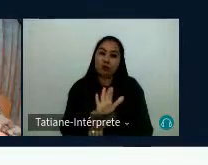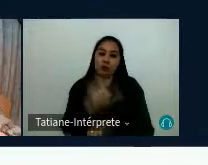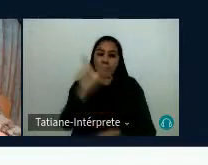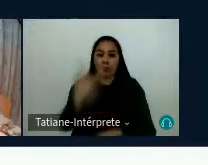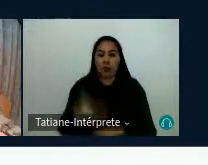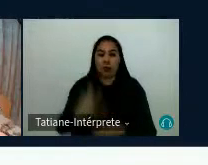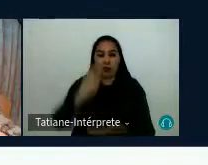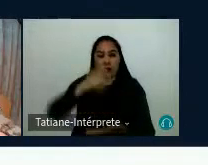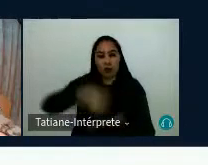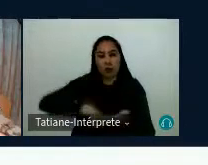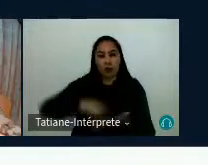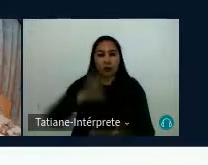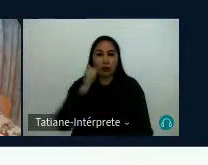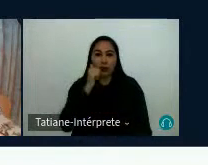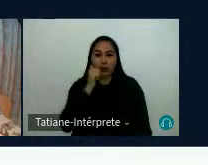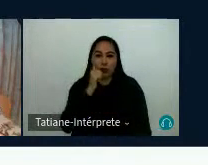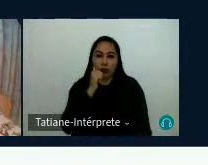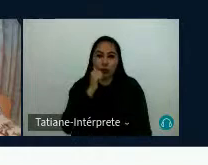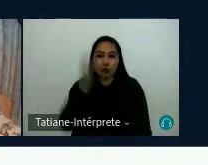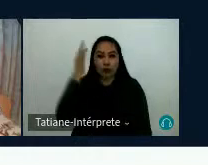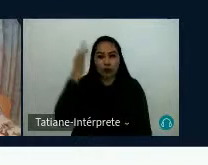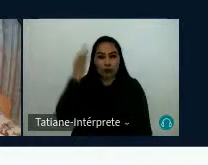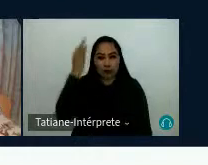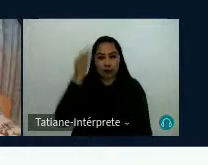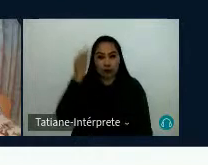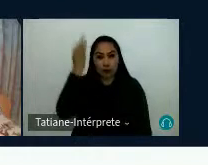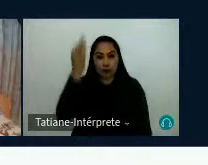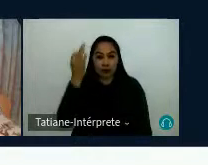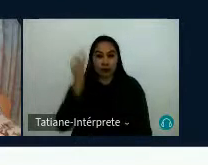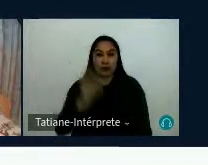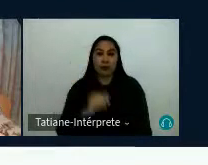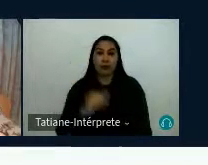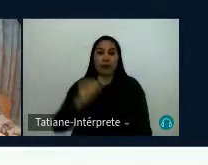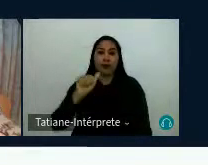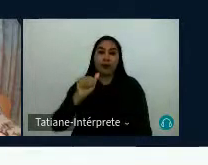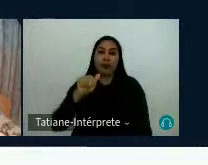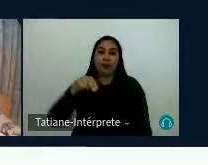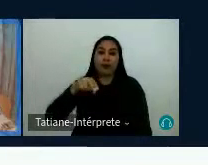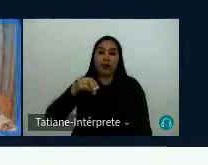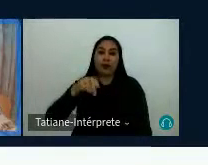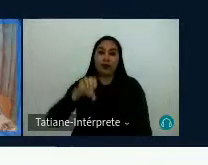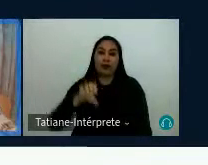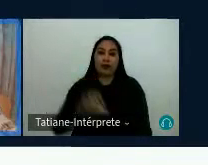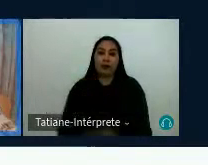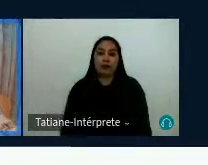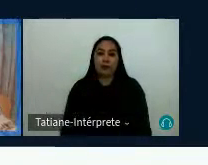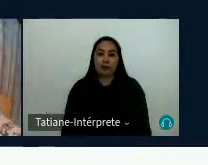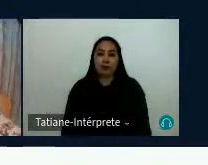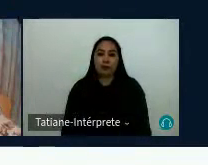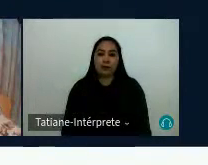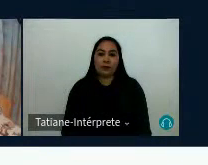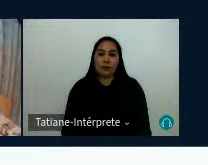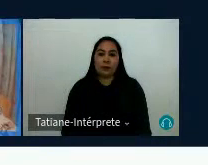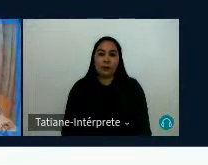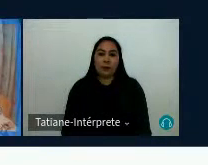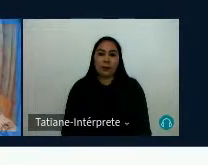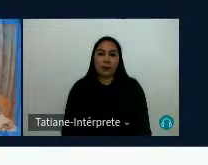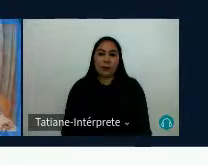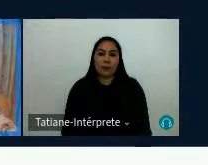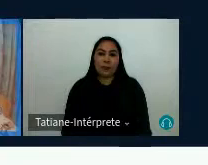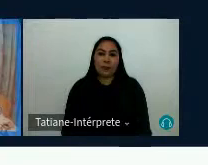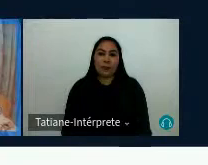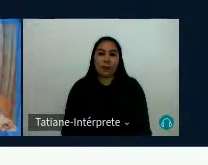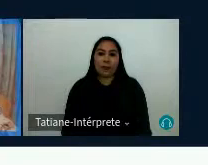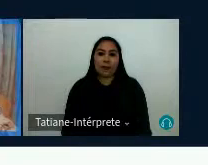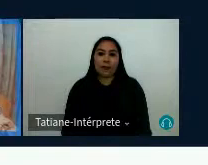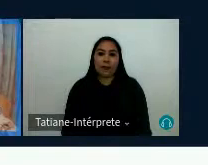filósofa e etnógrafa, a Anne Mary Moll. Adri? E ela... Oi? Adriana, vou ter